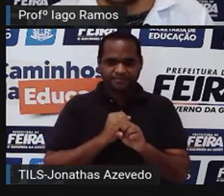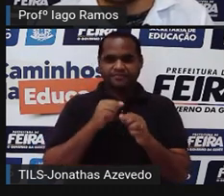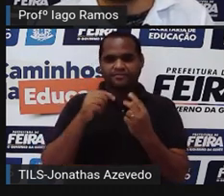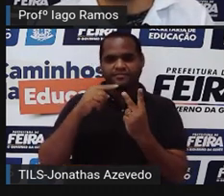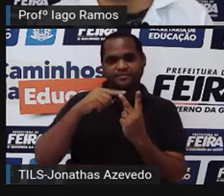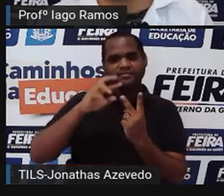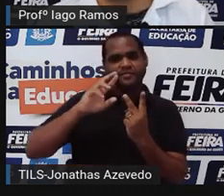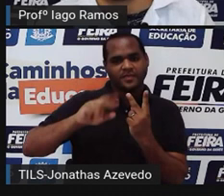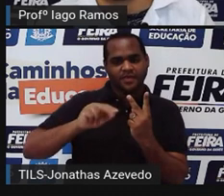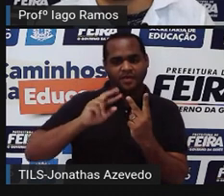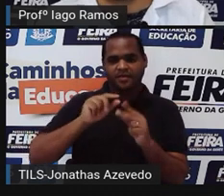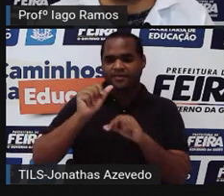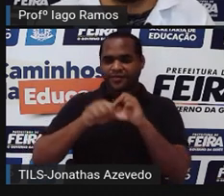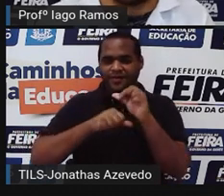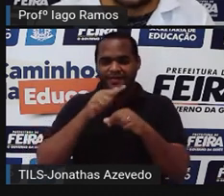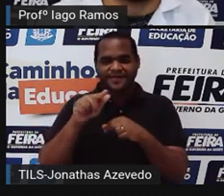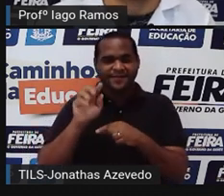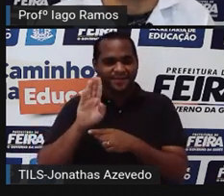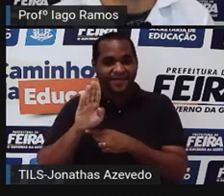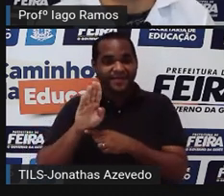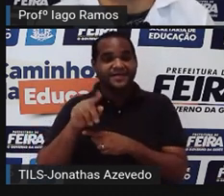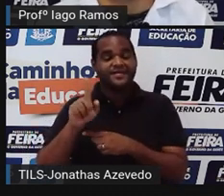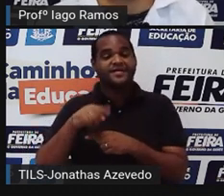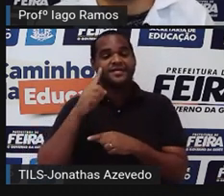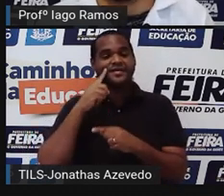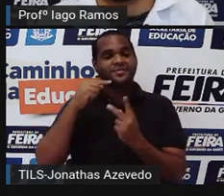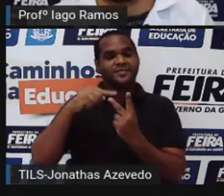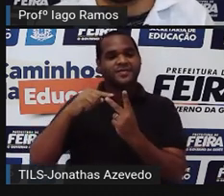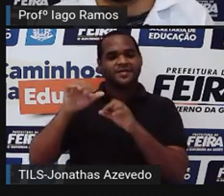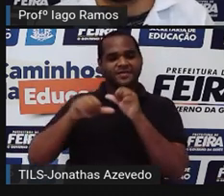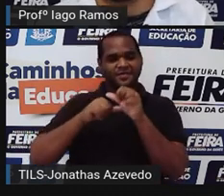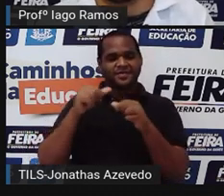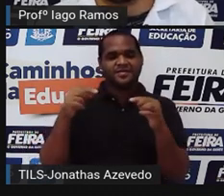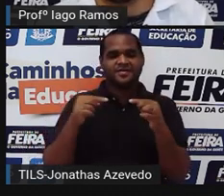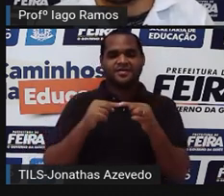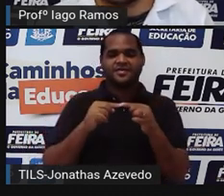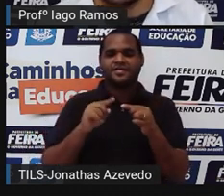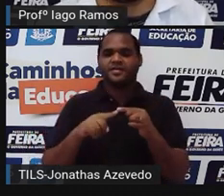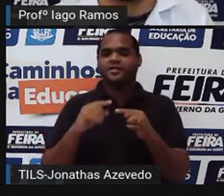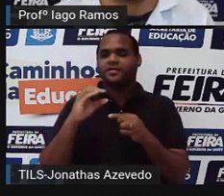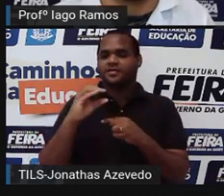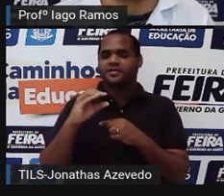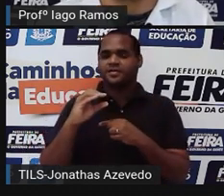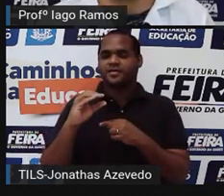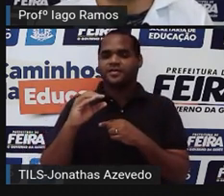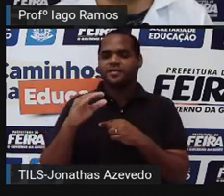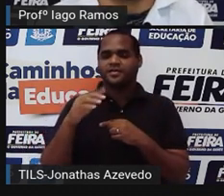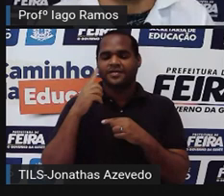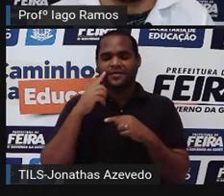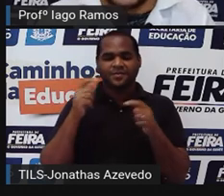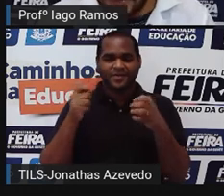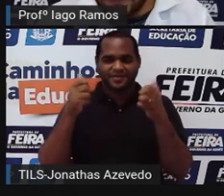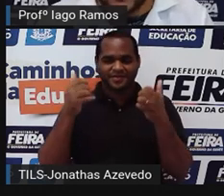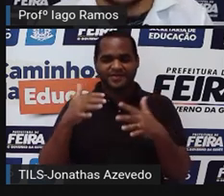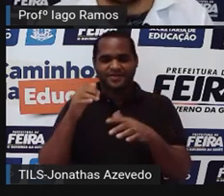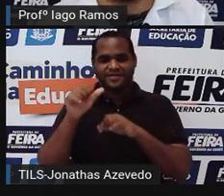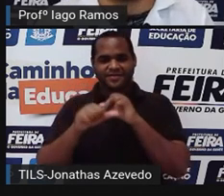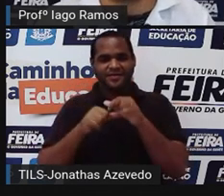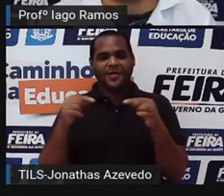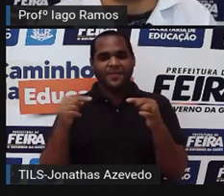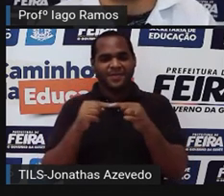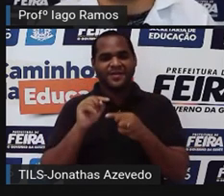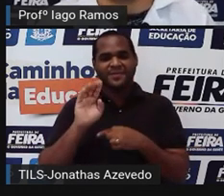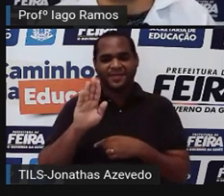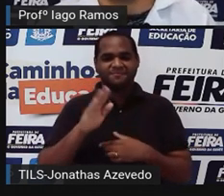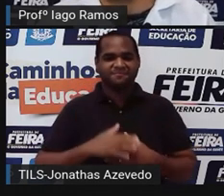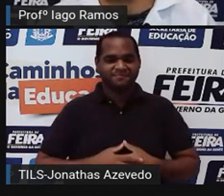do coeficiente B, a multiplicação das raízes dá o coeficiente C. E é por isso que a alternativa correta é